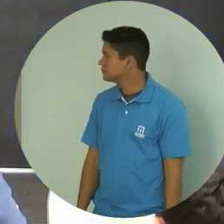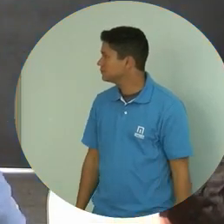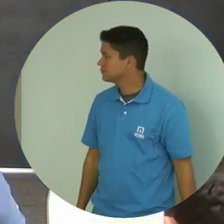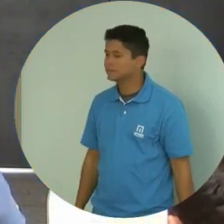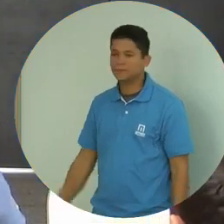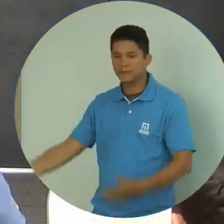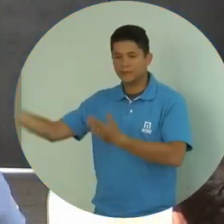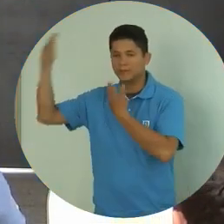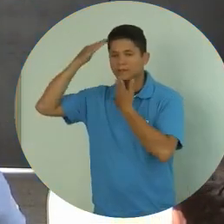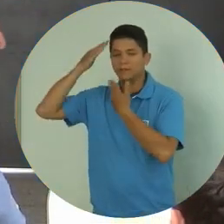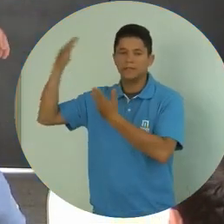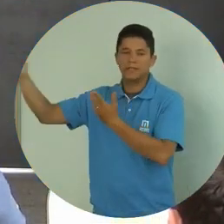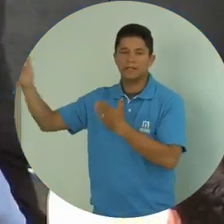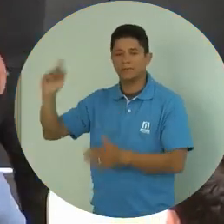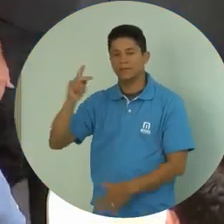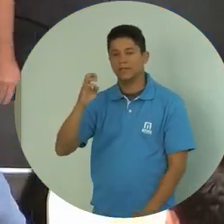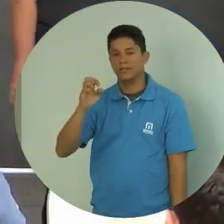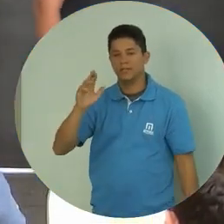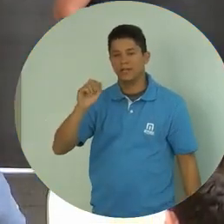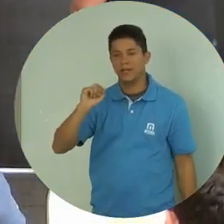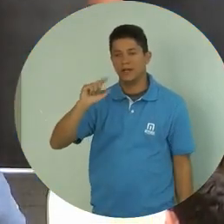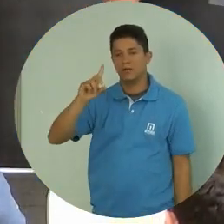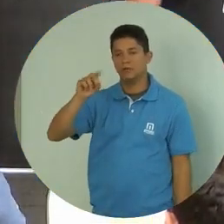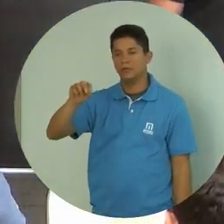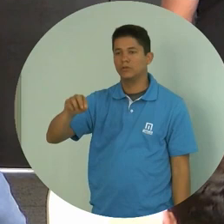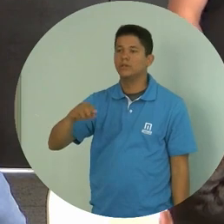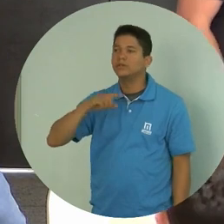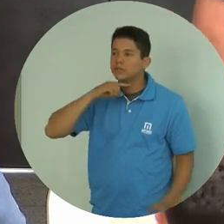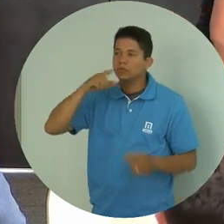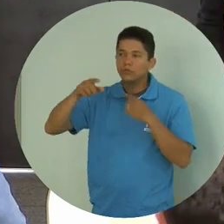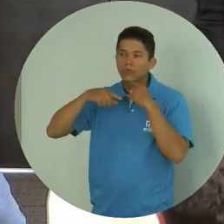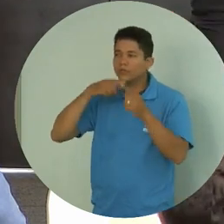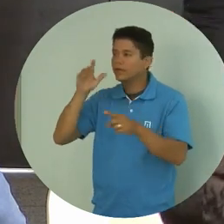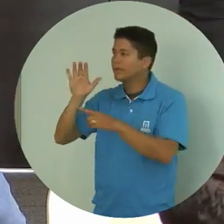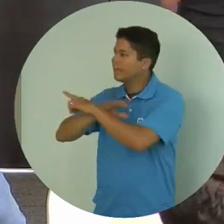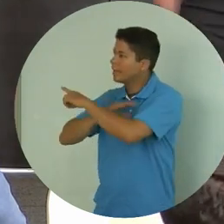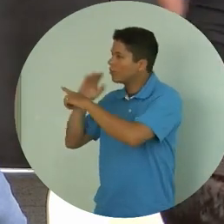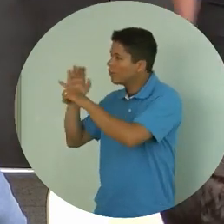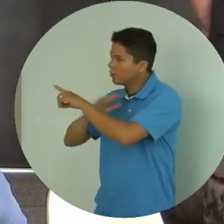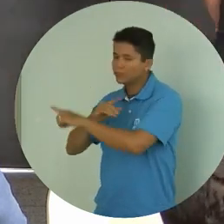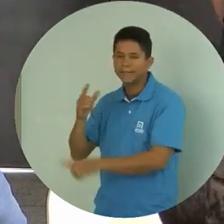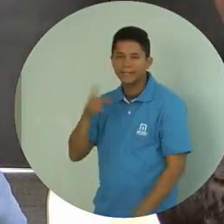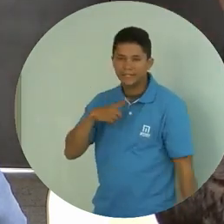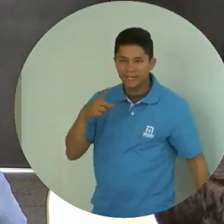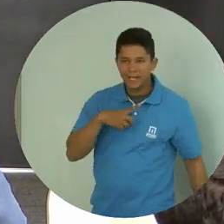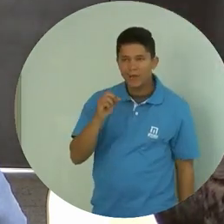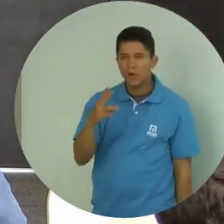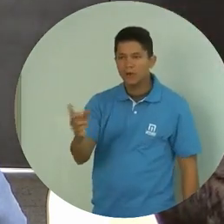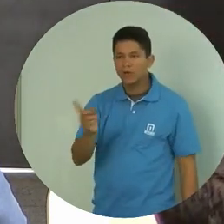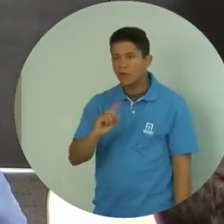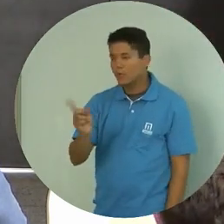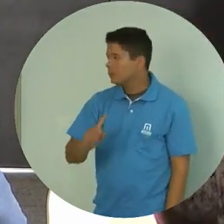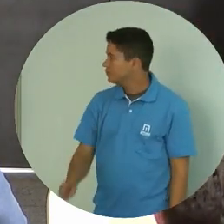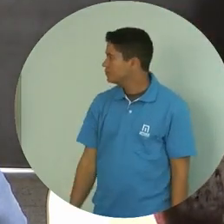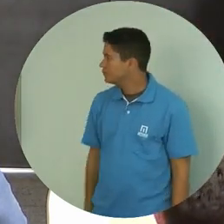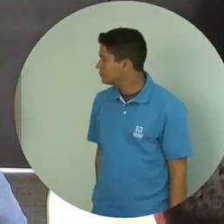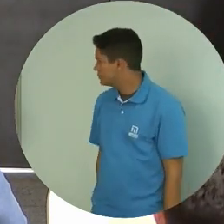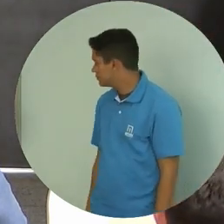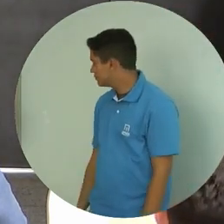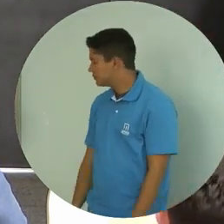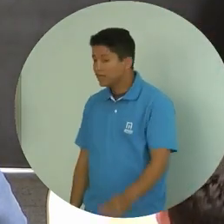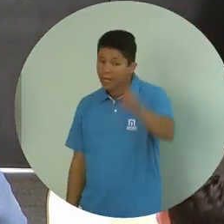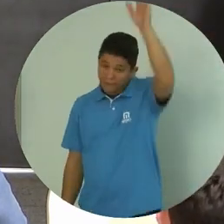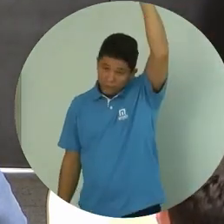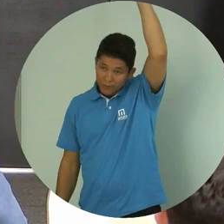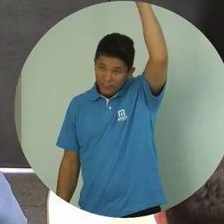Obrigado, Heraldo. Alguém tem alguma pergunta para o Heraldo? Alguma complementação? Pode levantar o